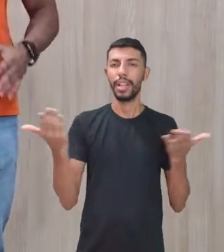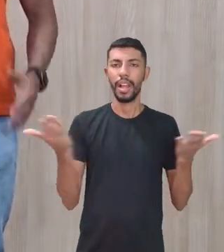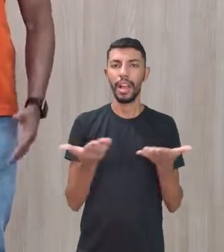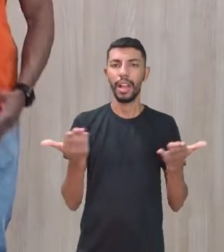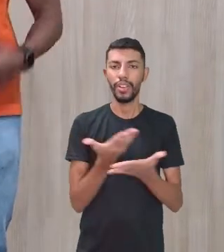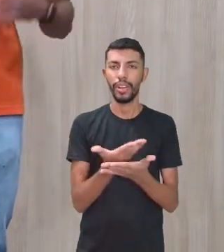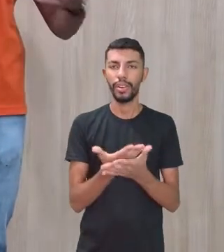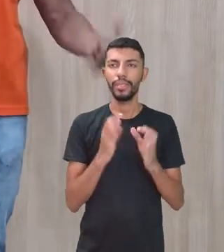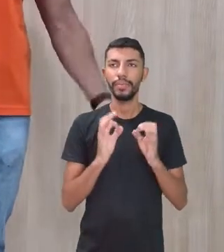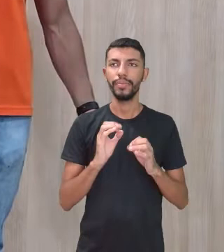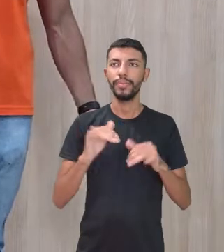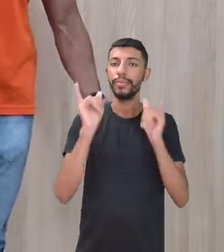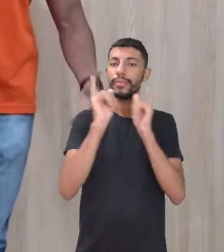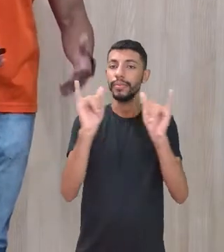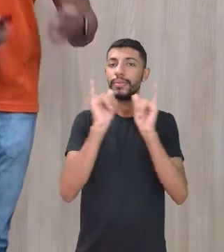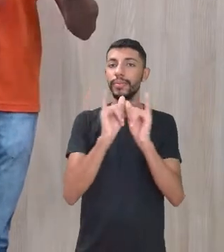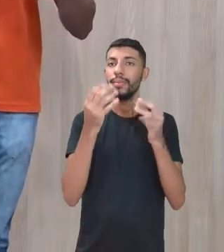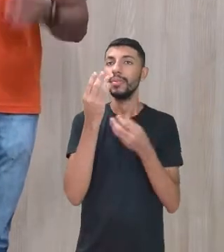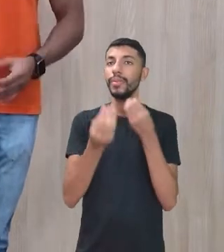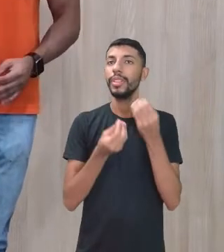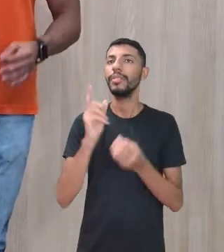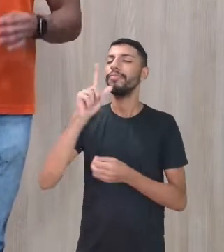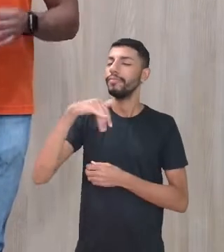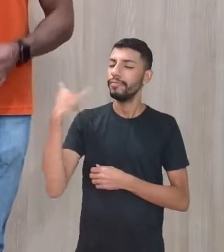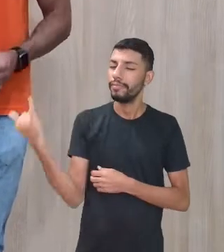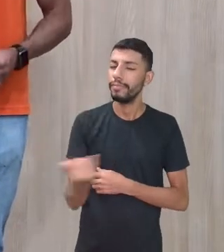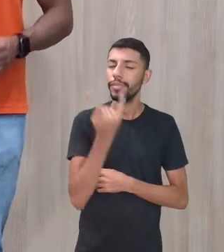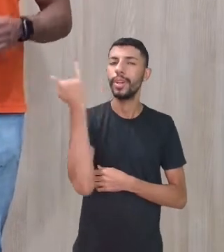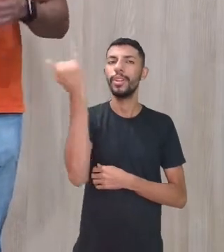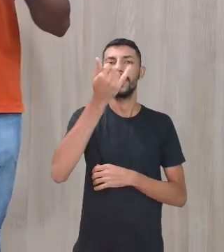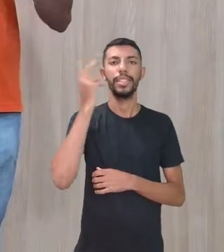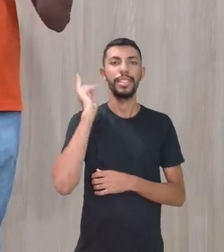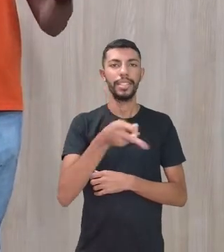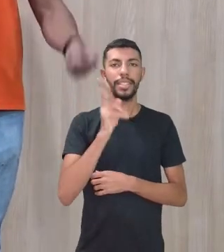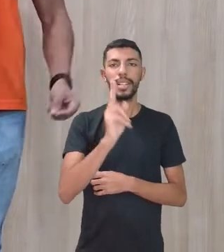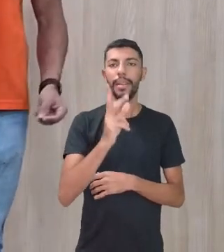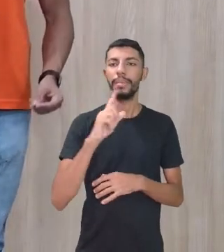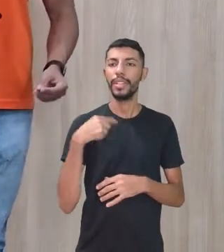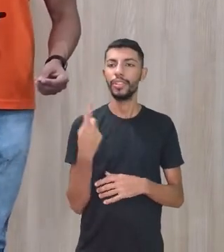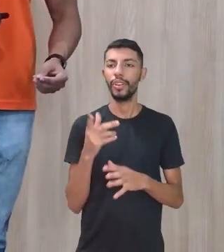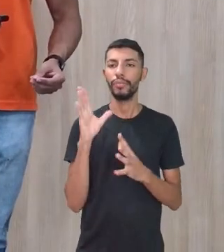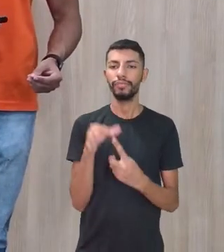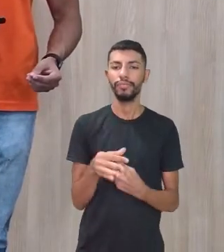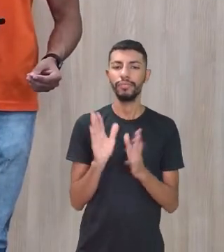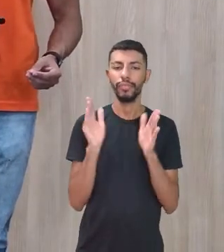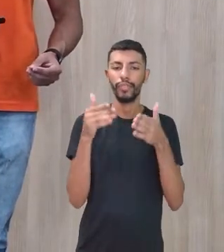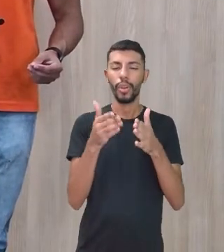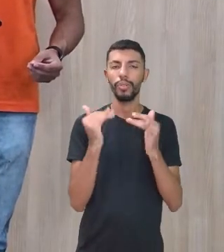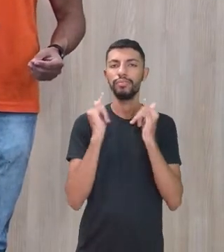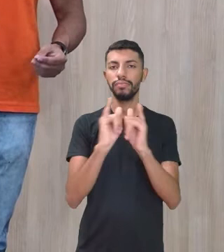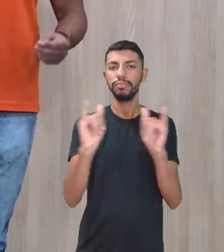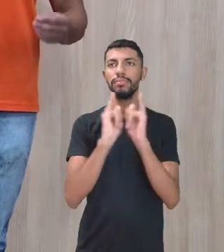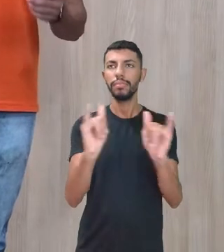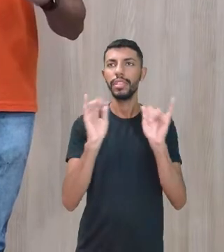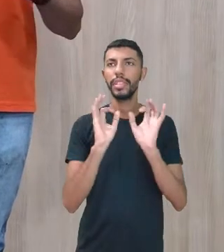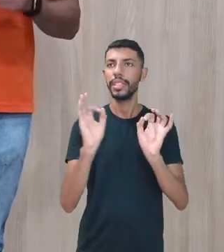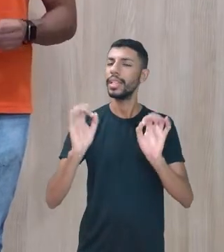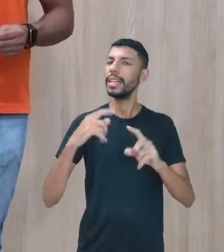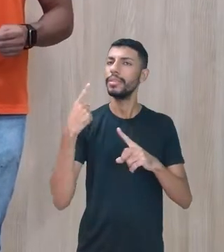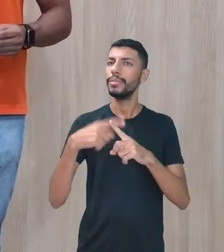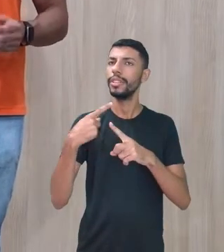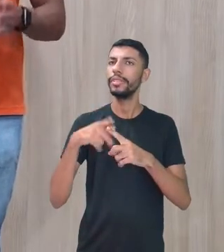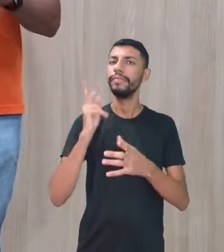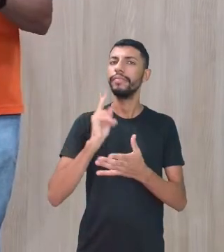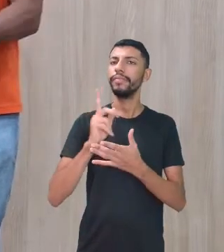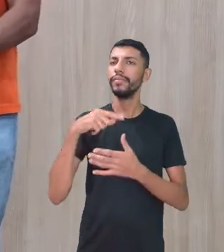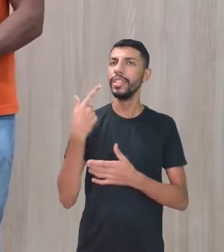vai começar dando os nossos avisos, que é sempre importante a gente frisar esses nossos avisos, porque a cada